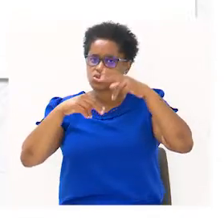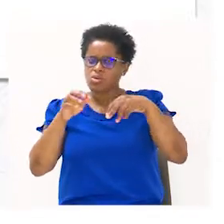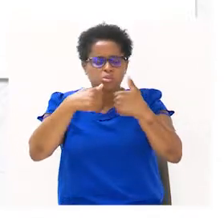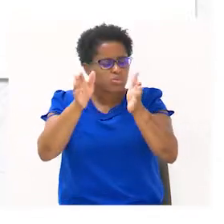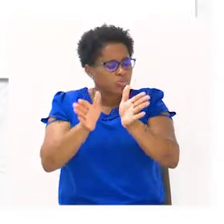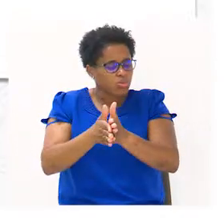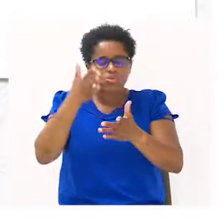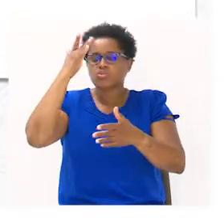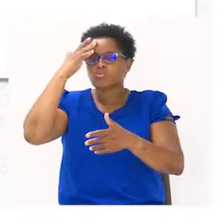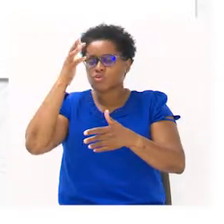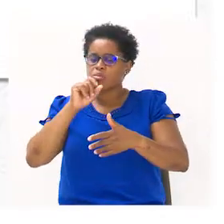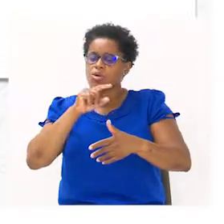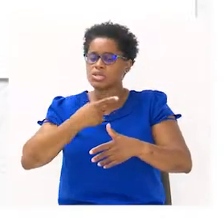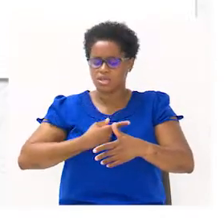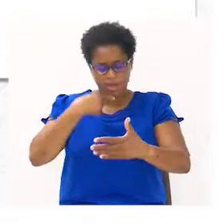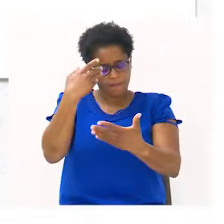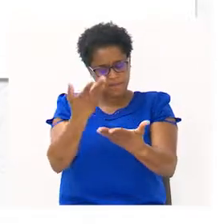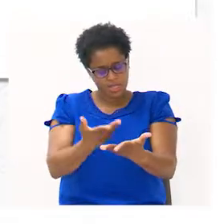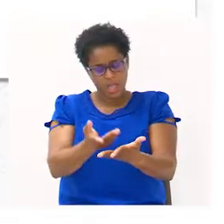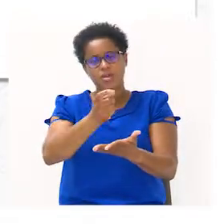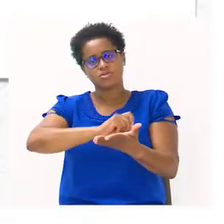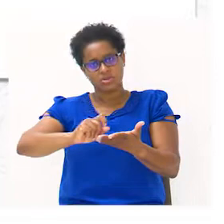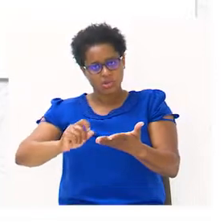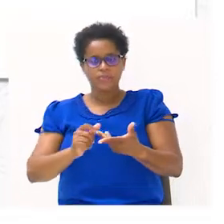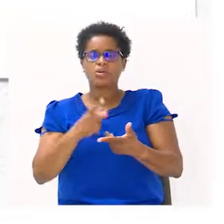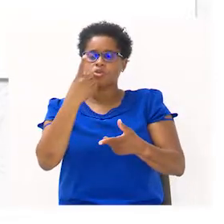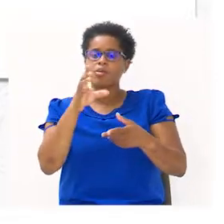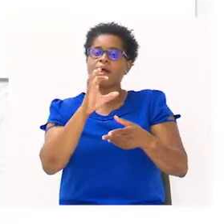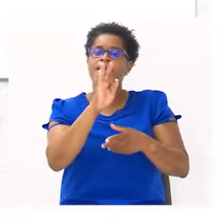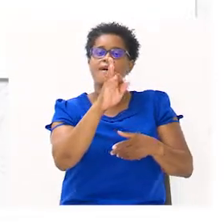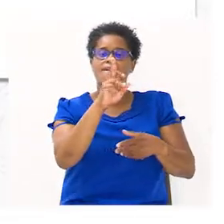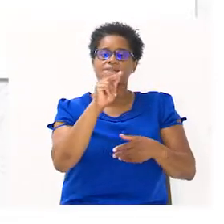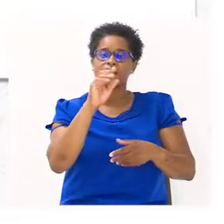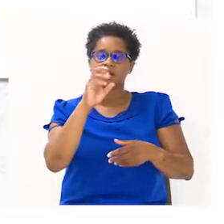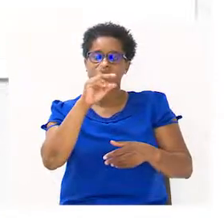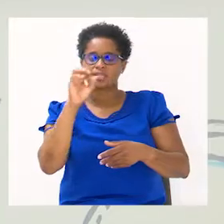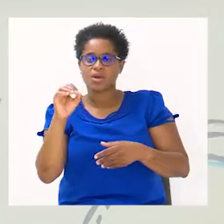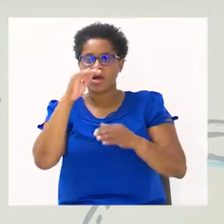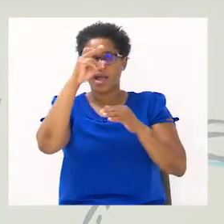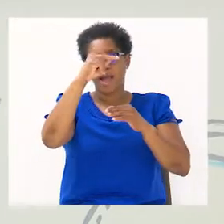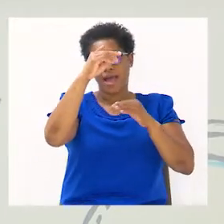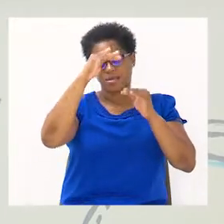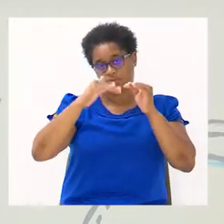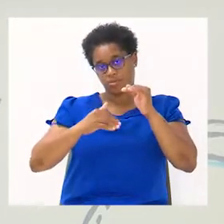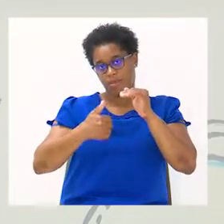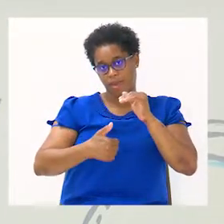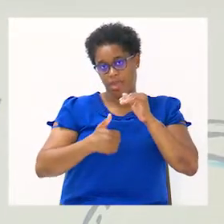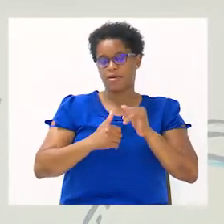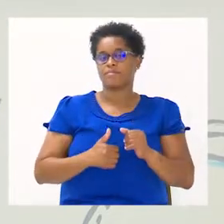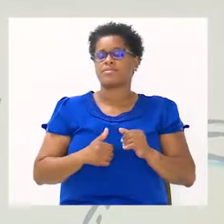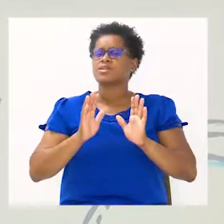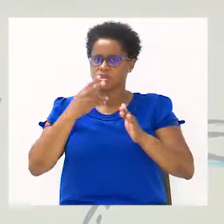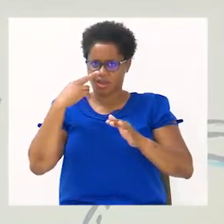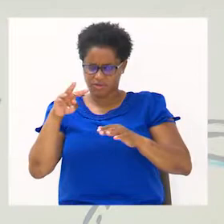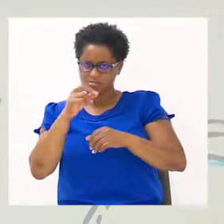que pode ser representado por uma fração, A sobre B. Já tínhamos visto isso